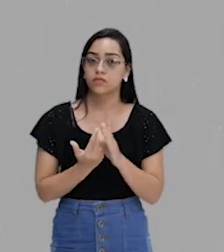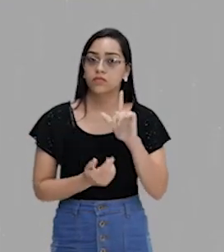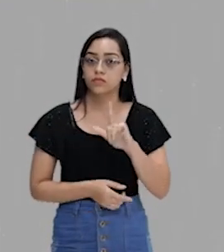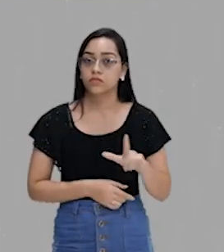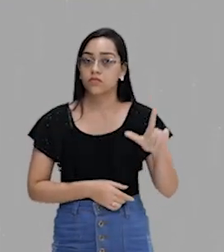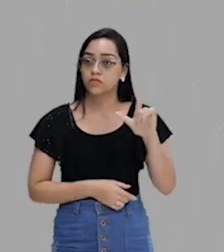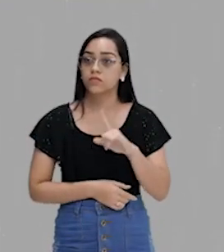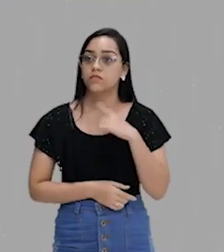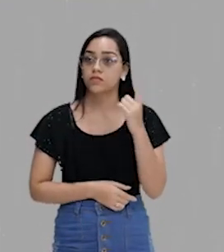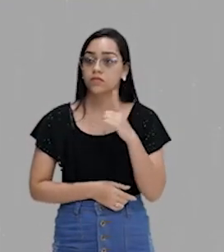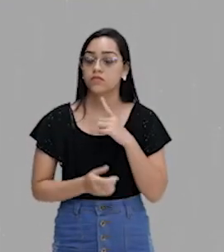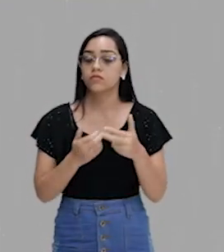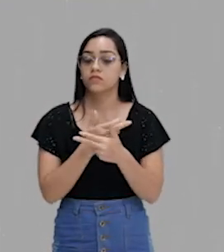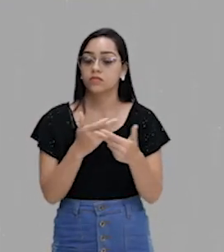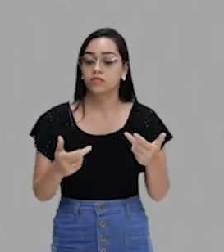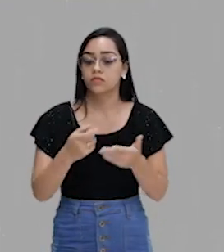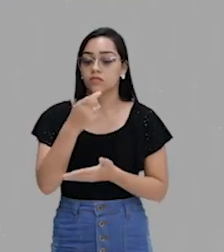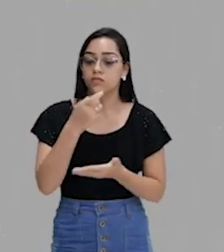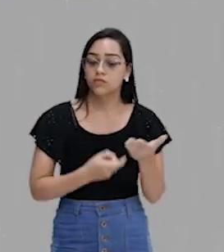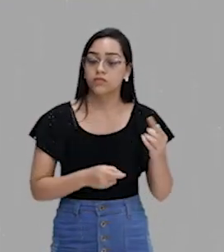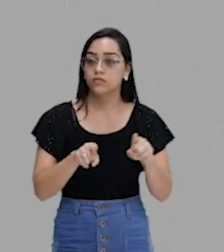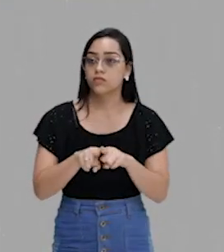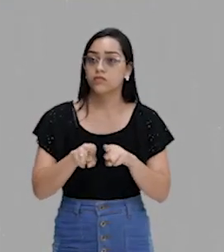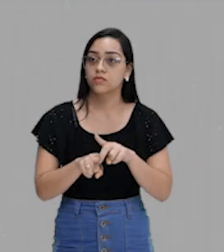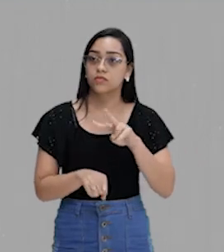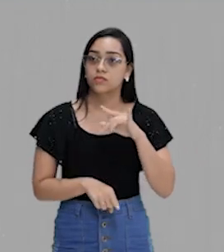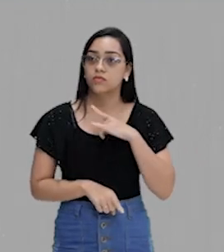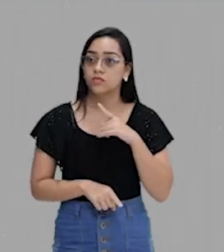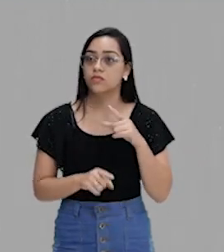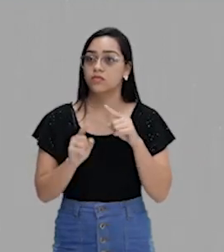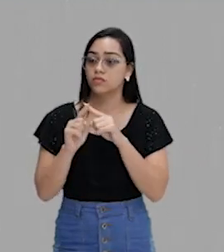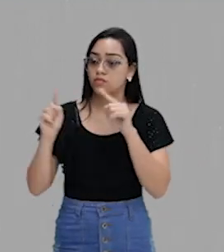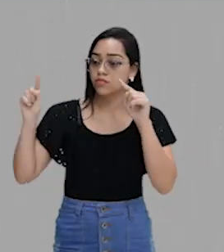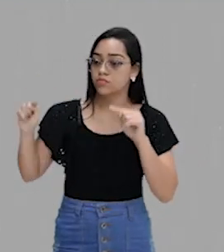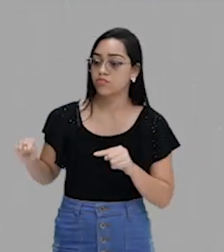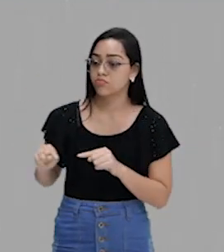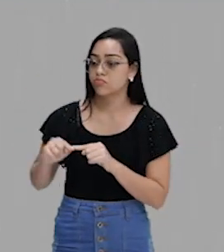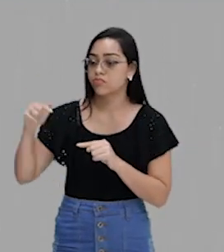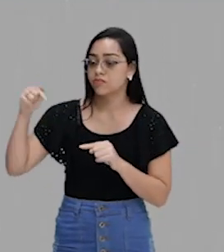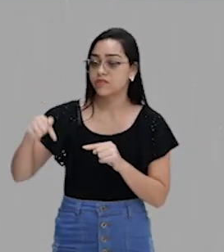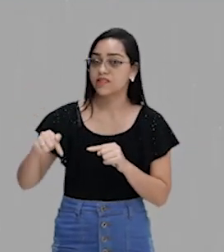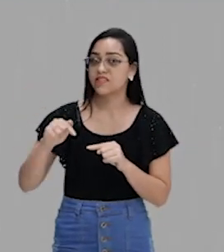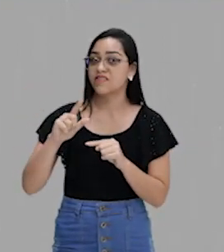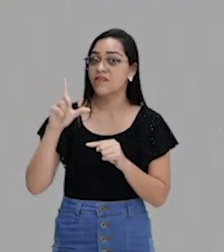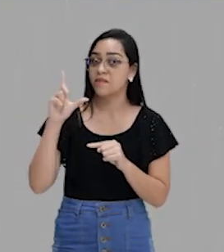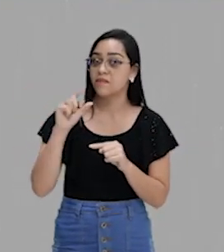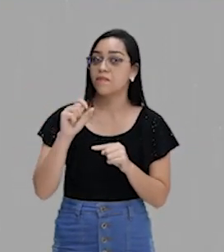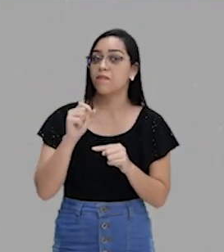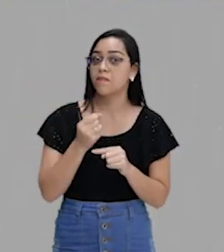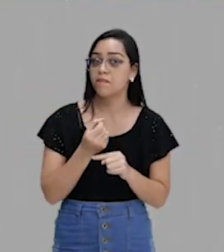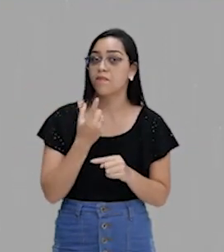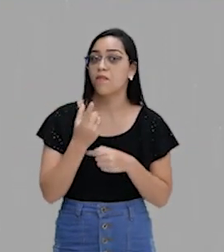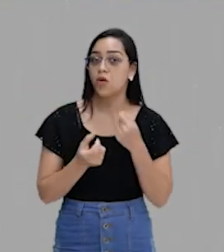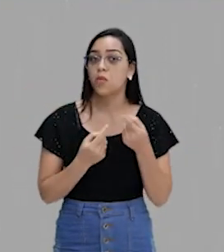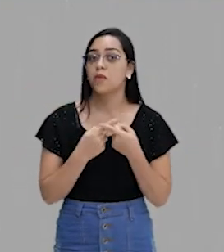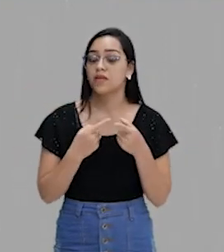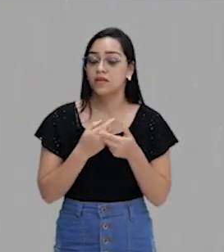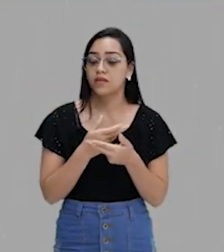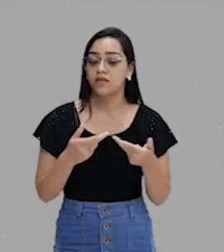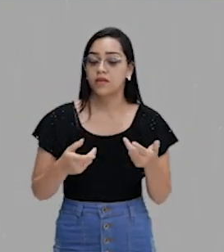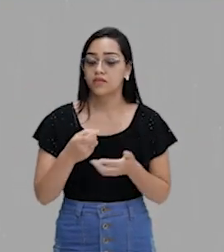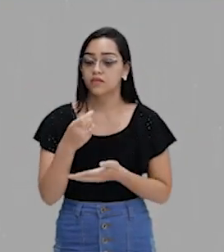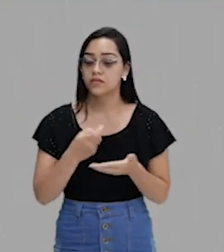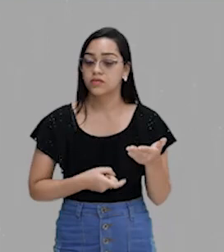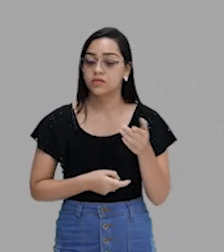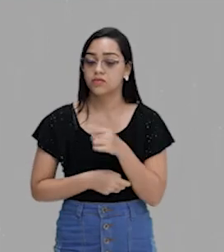literatura, então nós temos muitos textos, e você vai me ver pouco por aqui na tela da TV Educação, seu